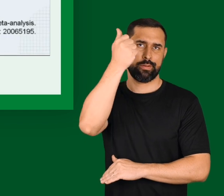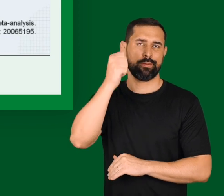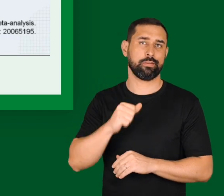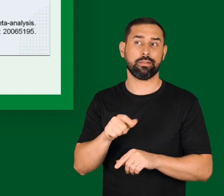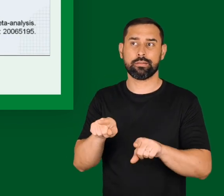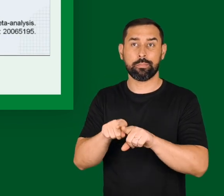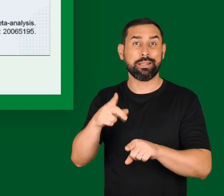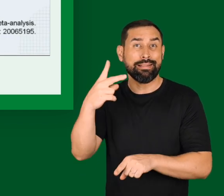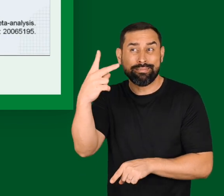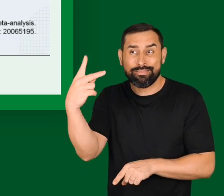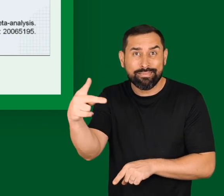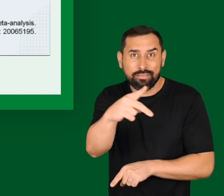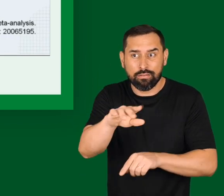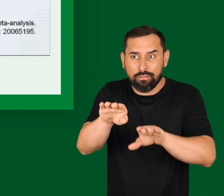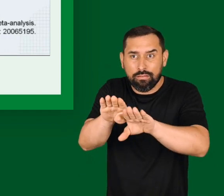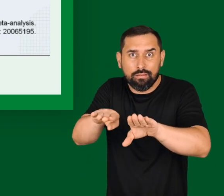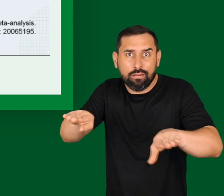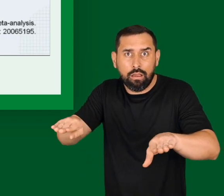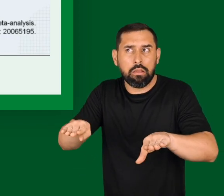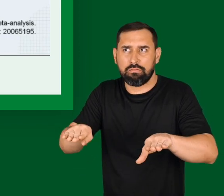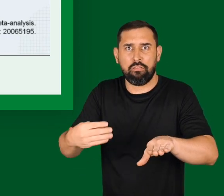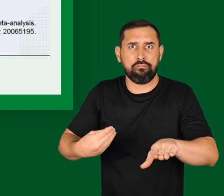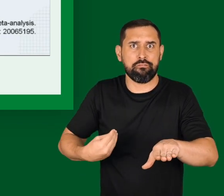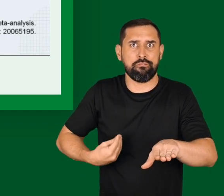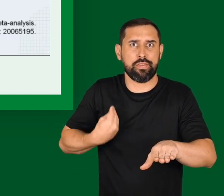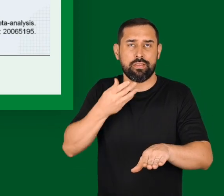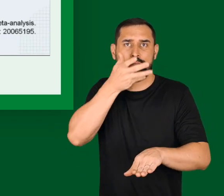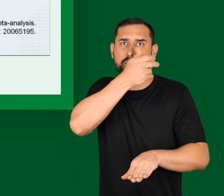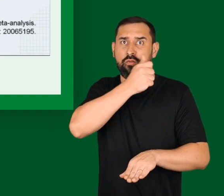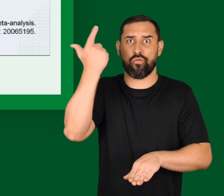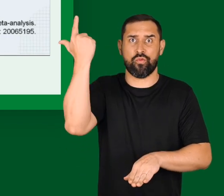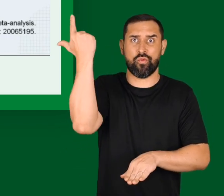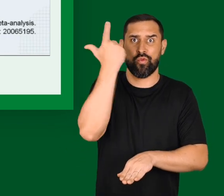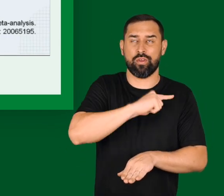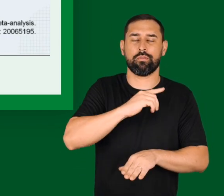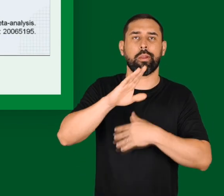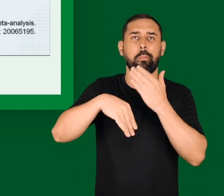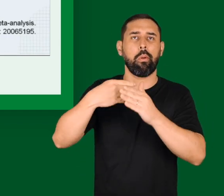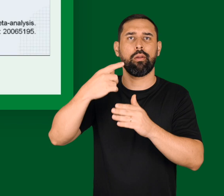ser a resposta e melhor vai ser a sobrevivência dessas crianças sem